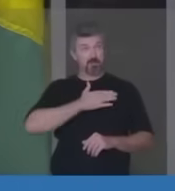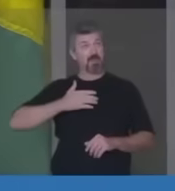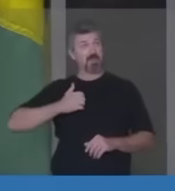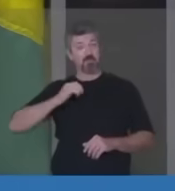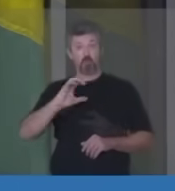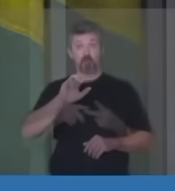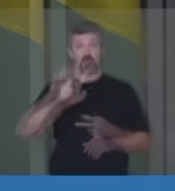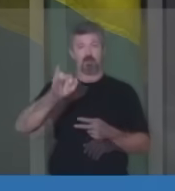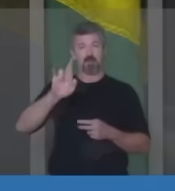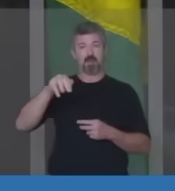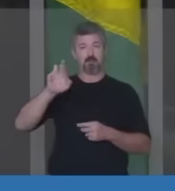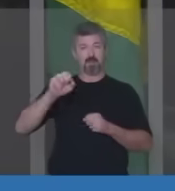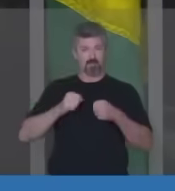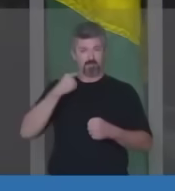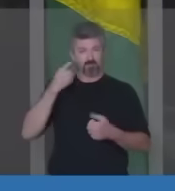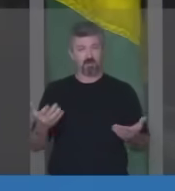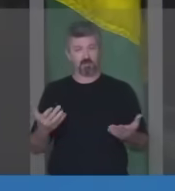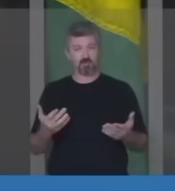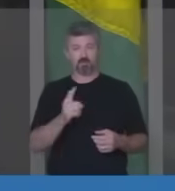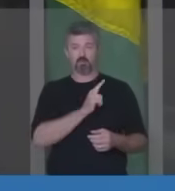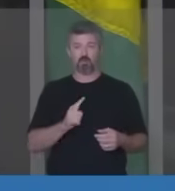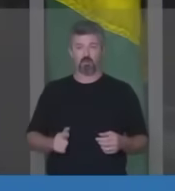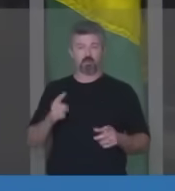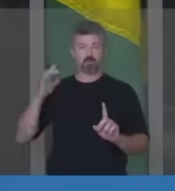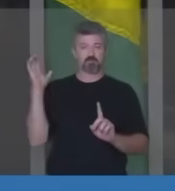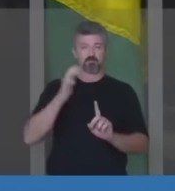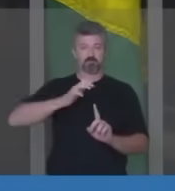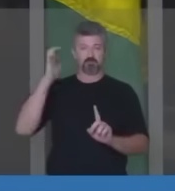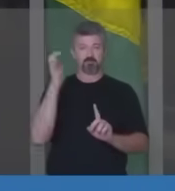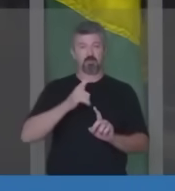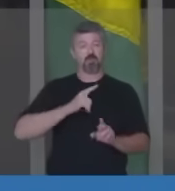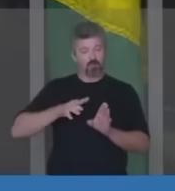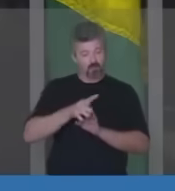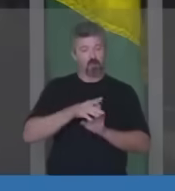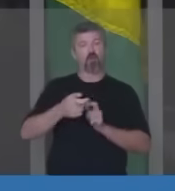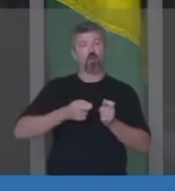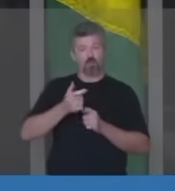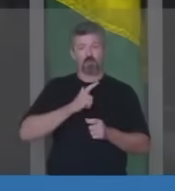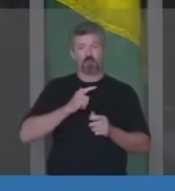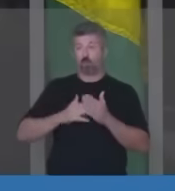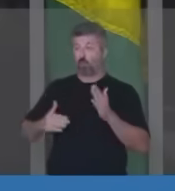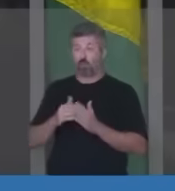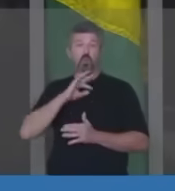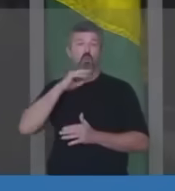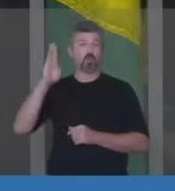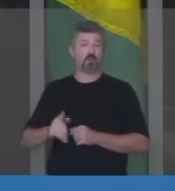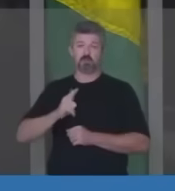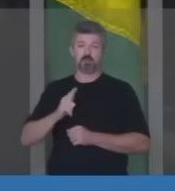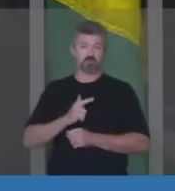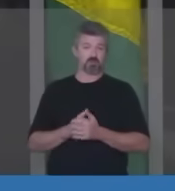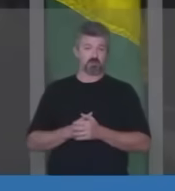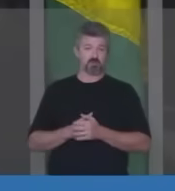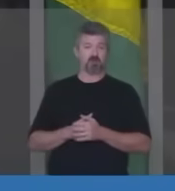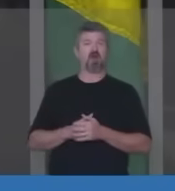Comando Vermelho a esses ministérios. O governo, ele é guiado, ele é orientado, ele é controlado por tudo de ruim que tem no nosso país.